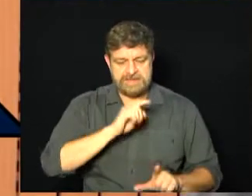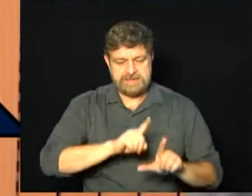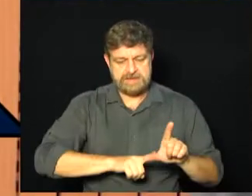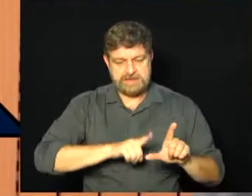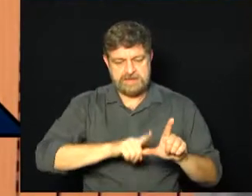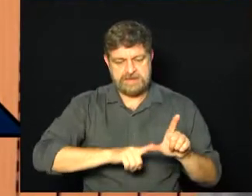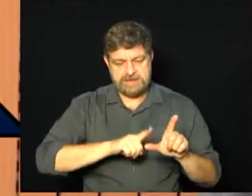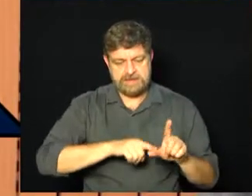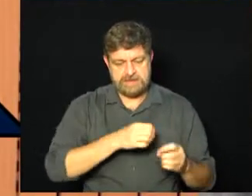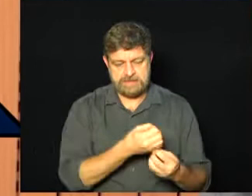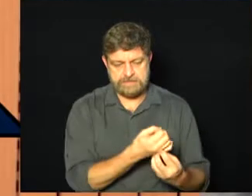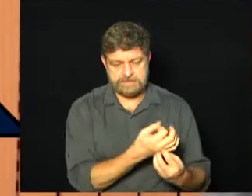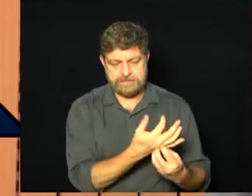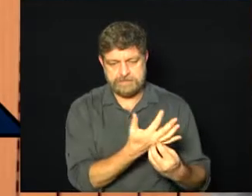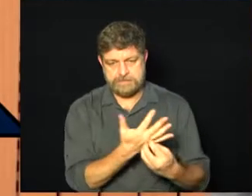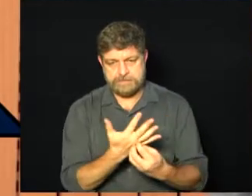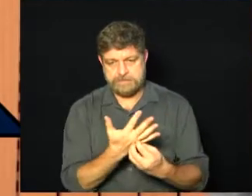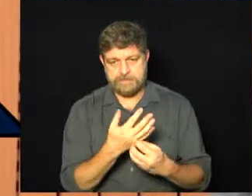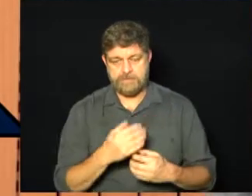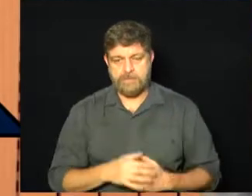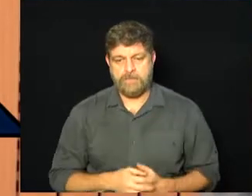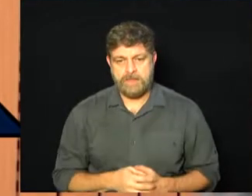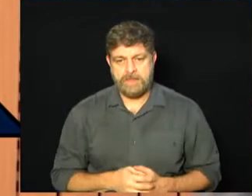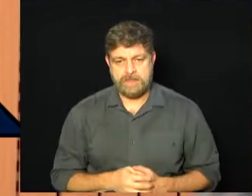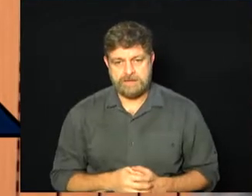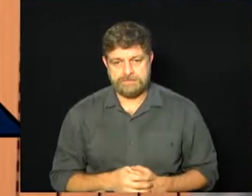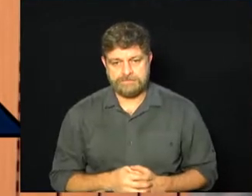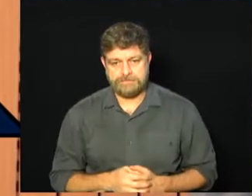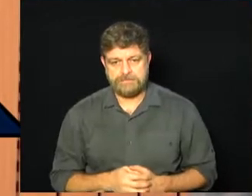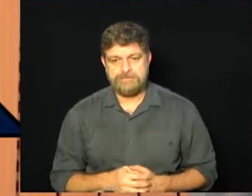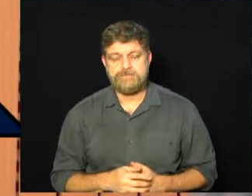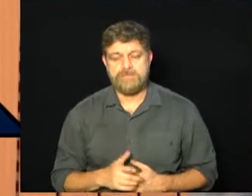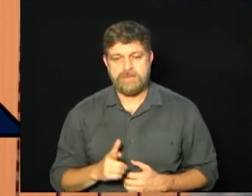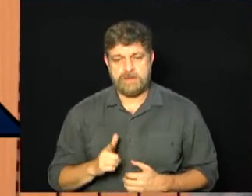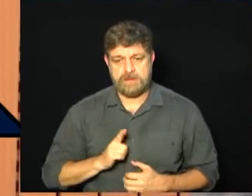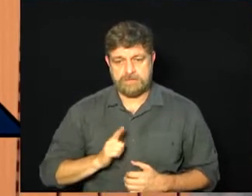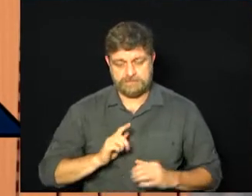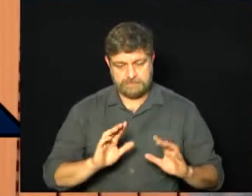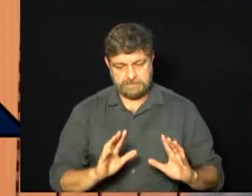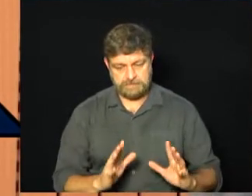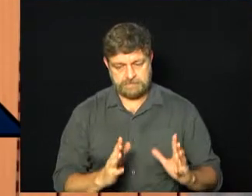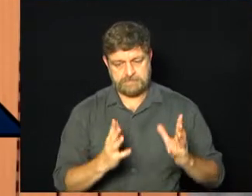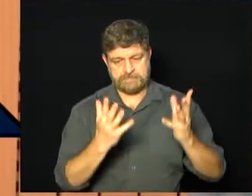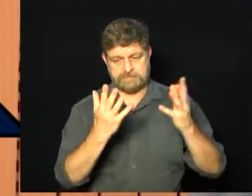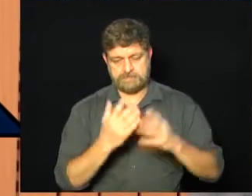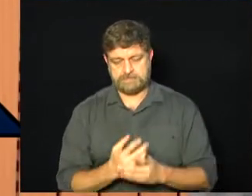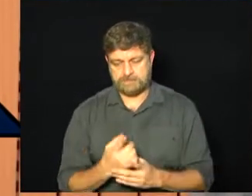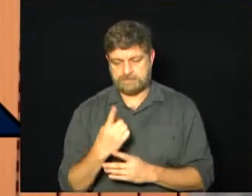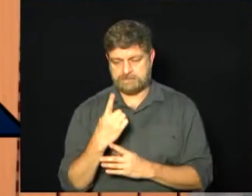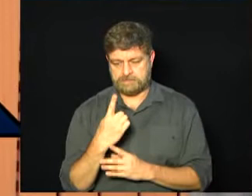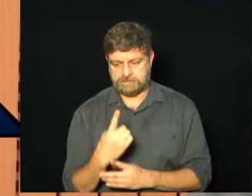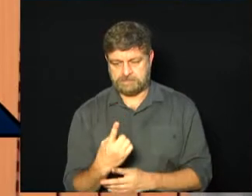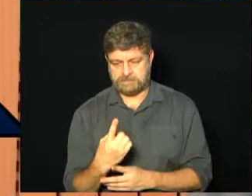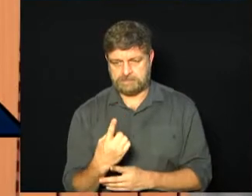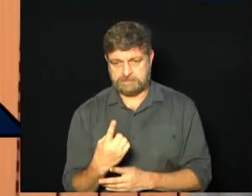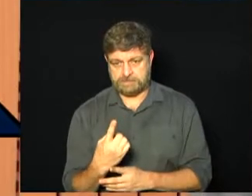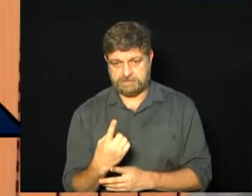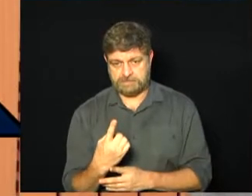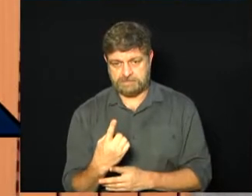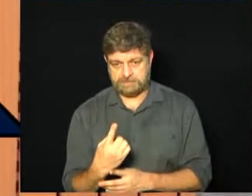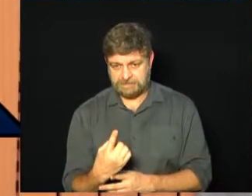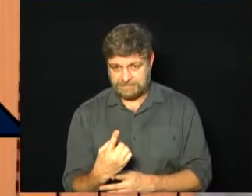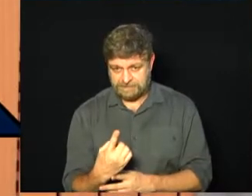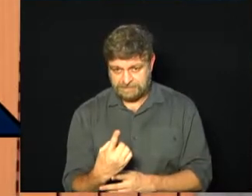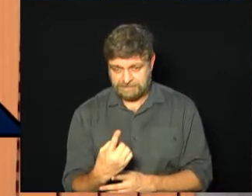Artes, por ocasião da passagem do seu centésimo